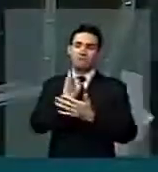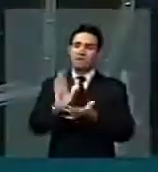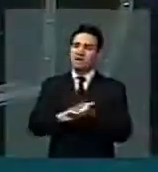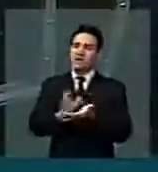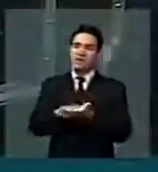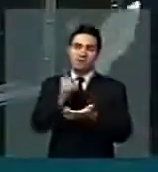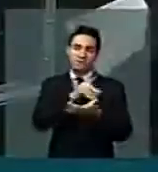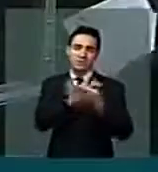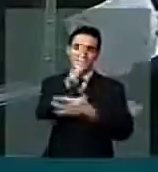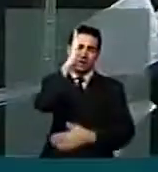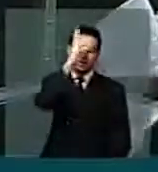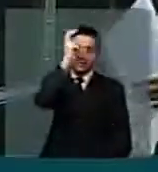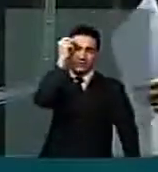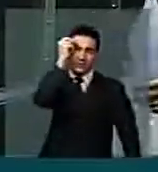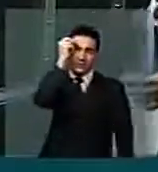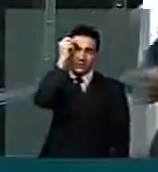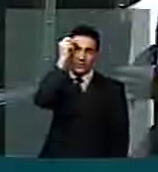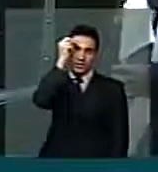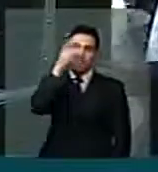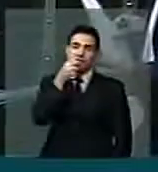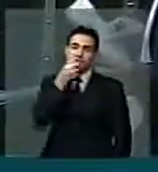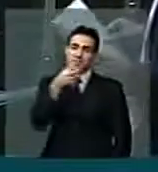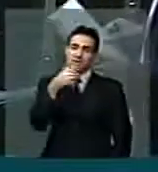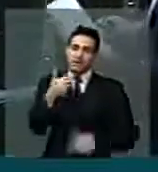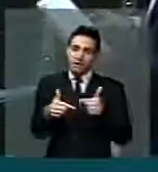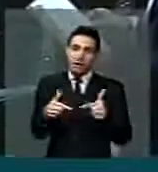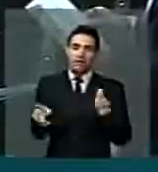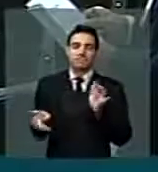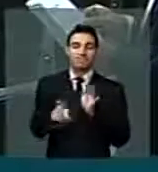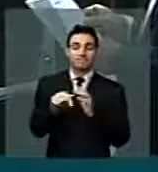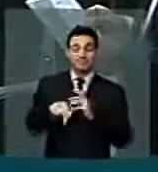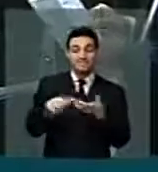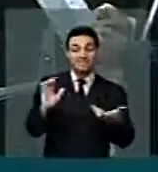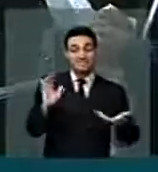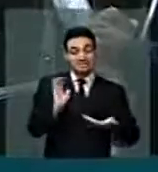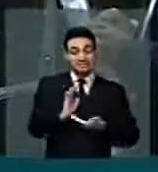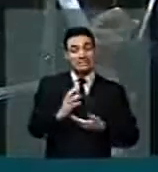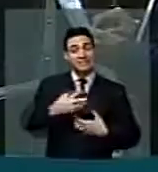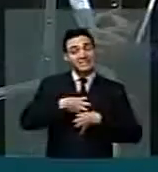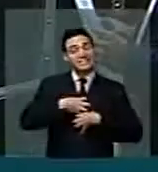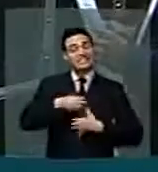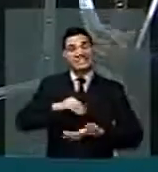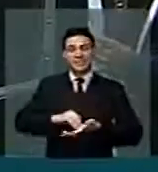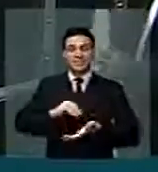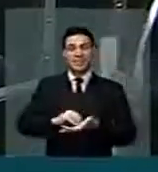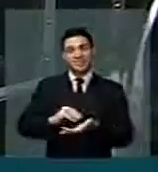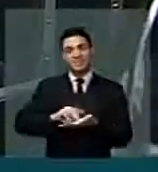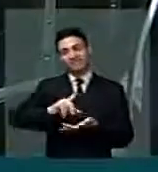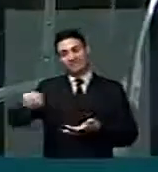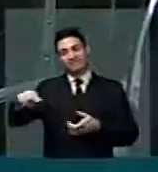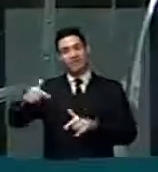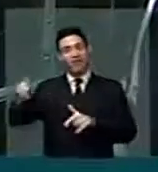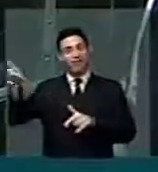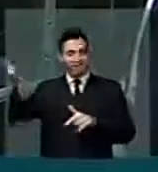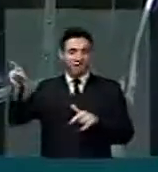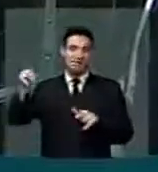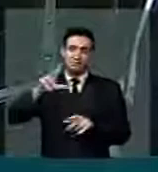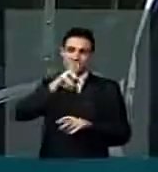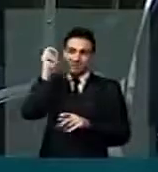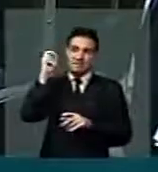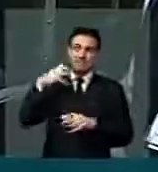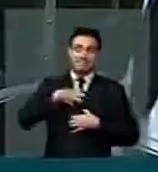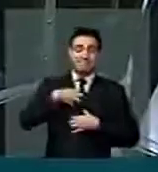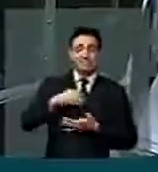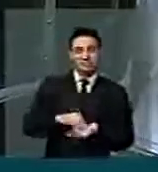prefeito. Desejo êxito. Amém. Essa casa sente falta das pessoas queridas e aguerridas, mas nós estamos